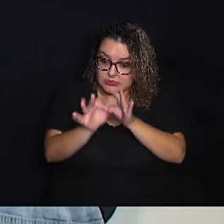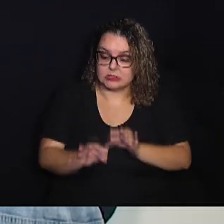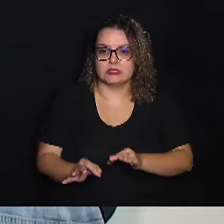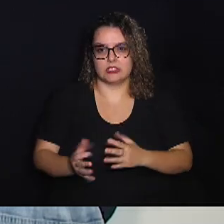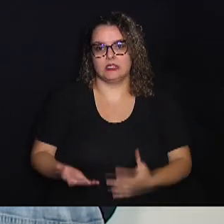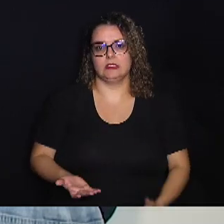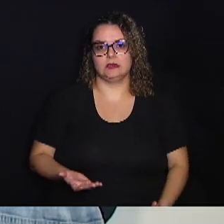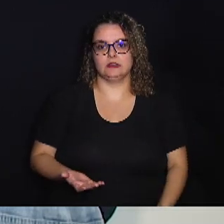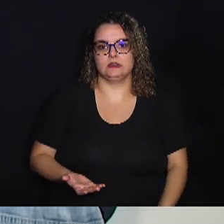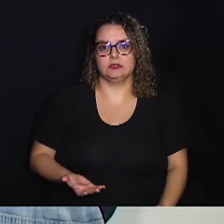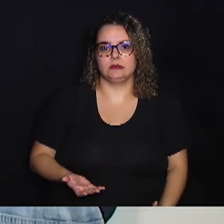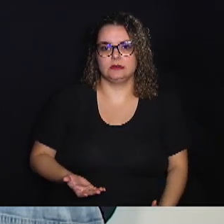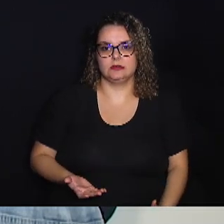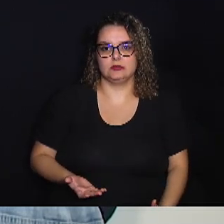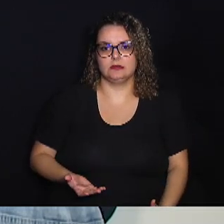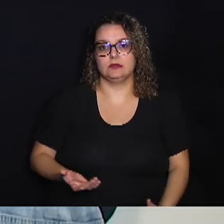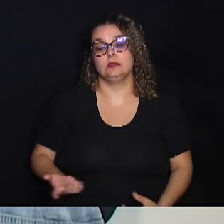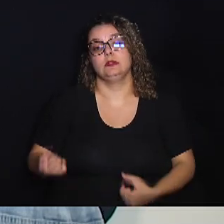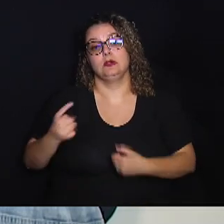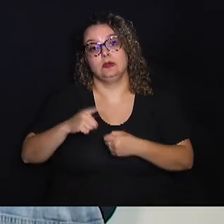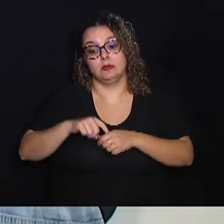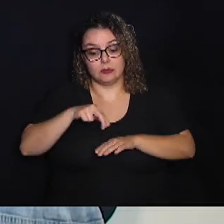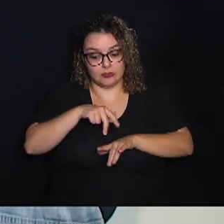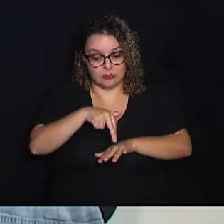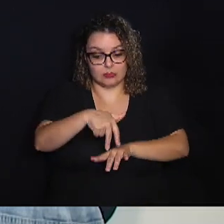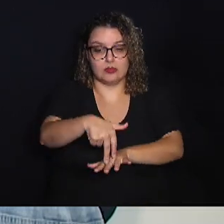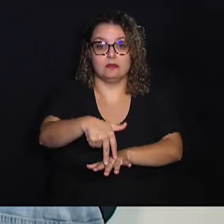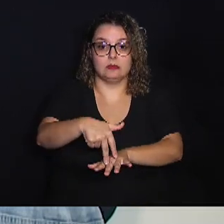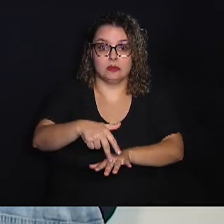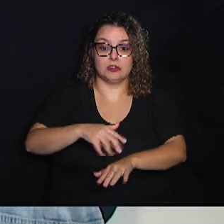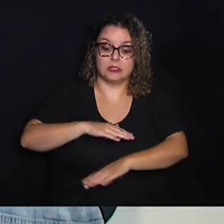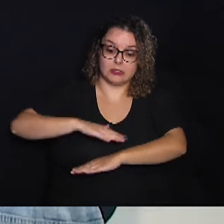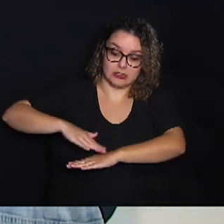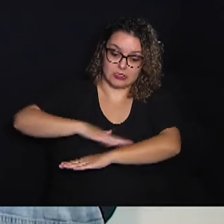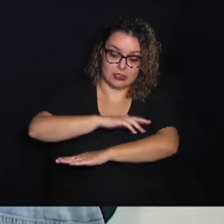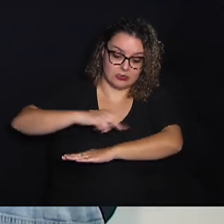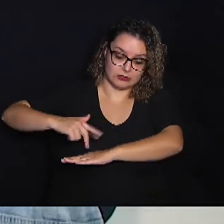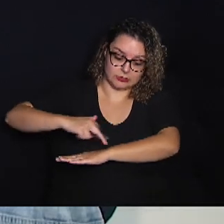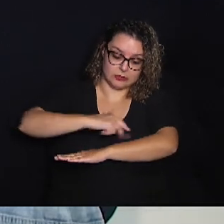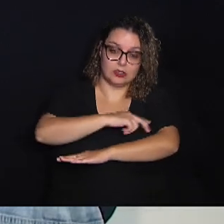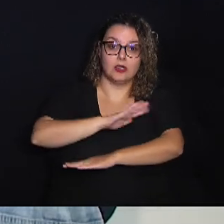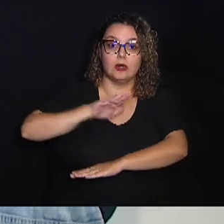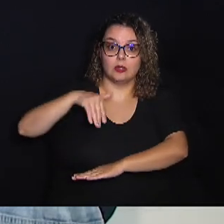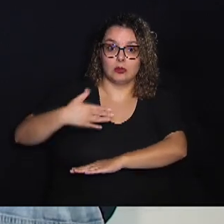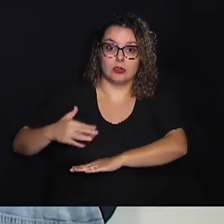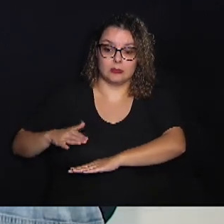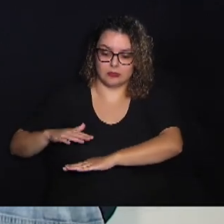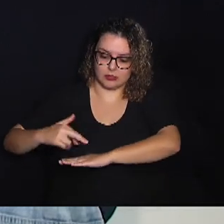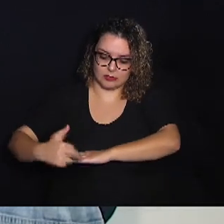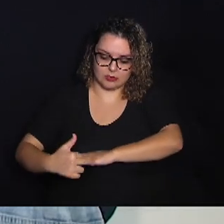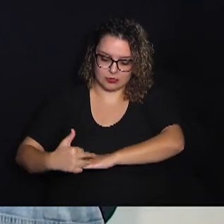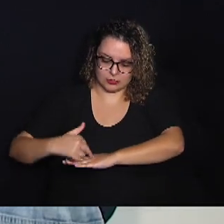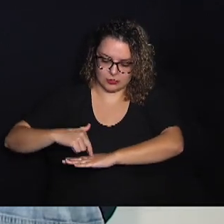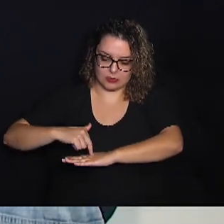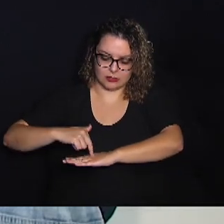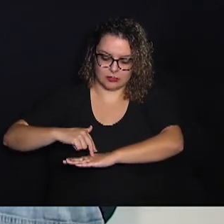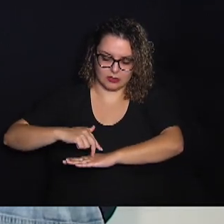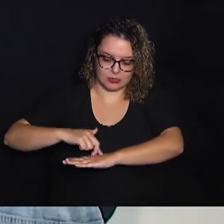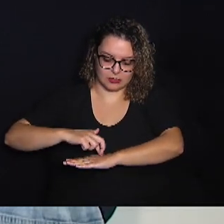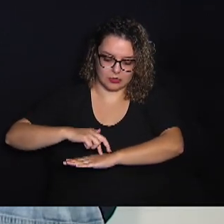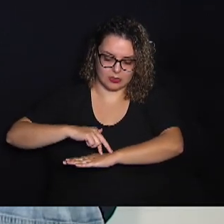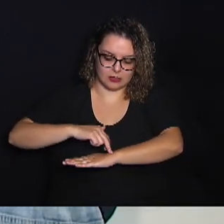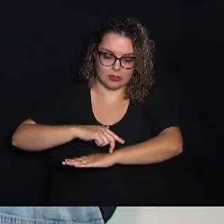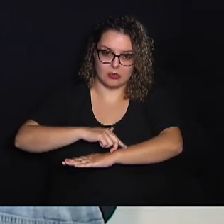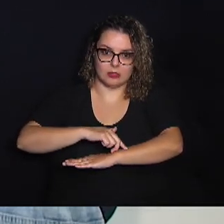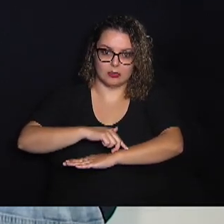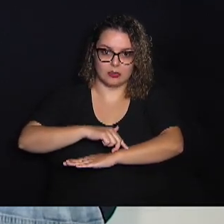pessoa. Então, voltando no piso tátil, o piso tátil na calçada, quando ele sai da rampa de acesso, ele tem que estar direcionado ou para a